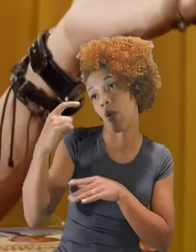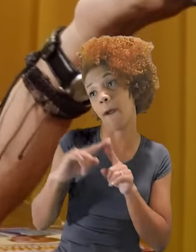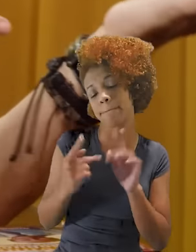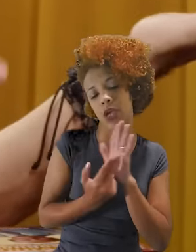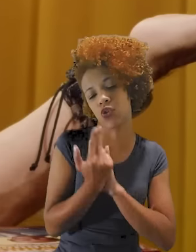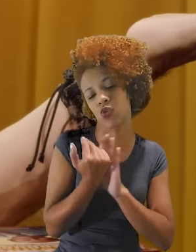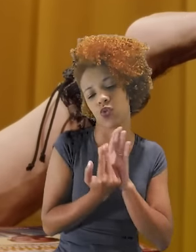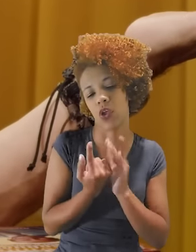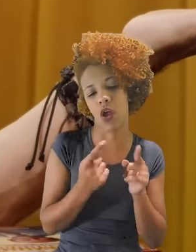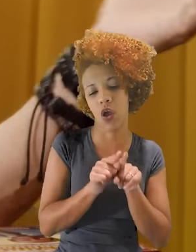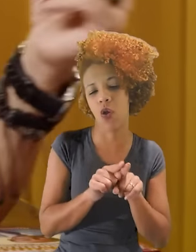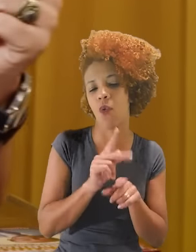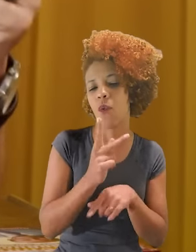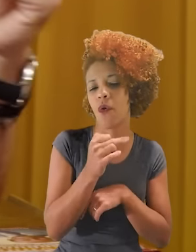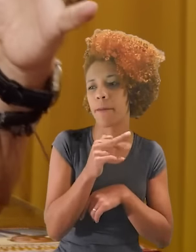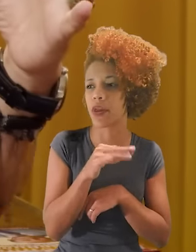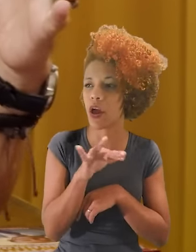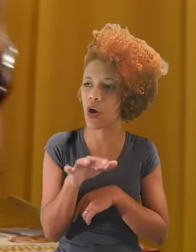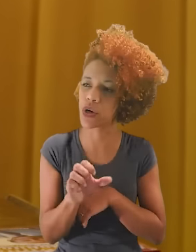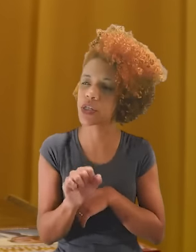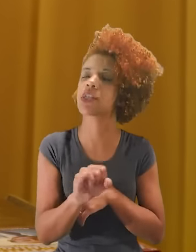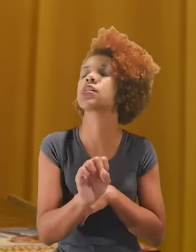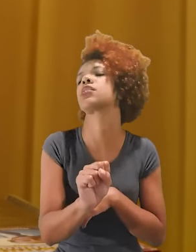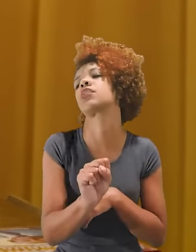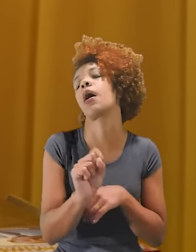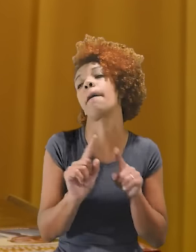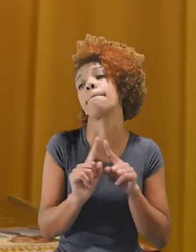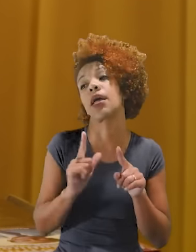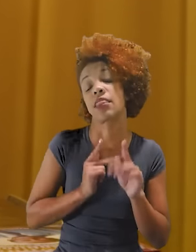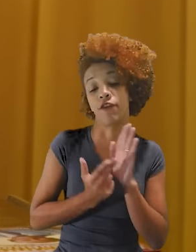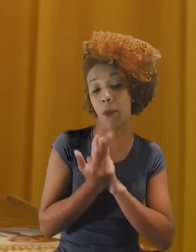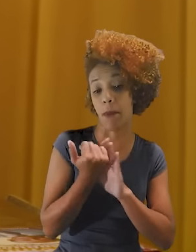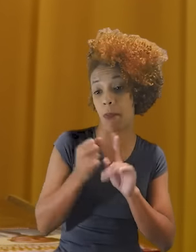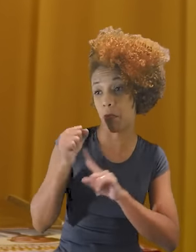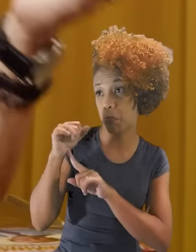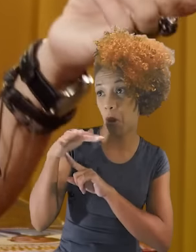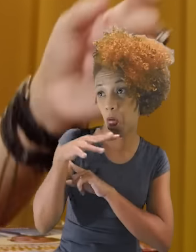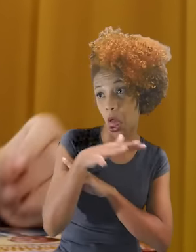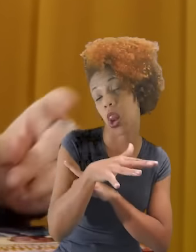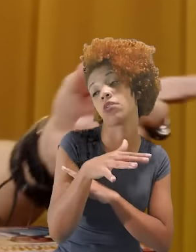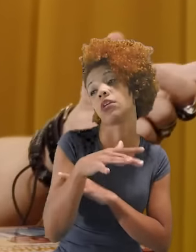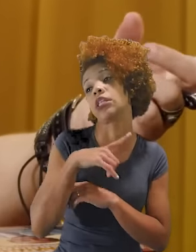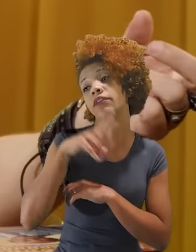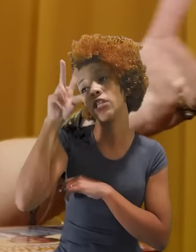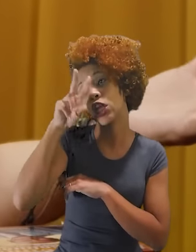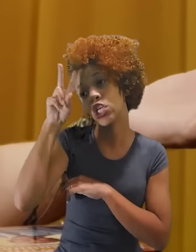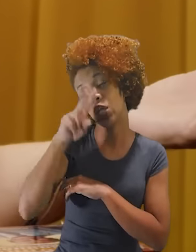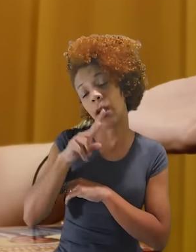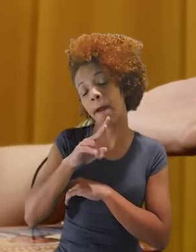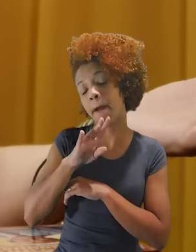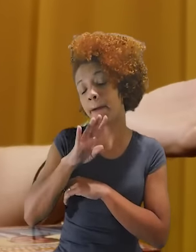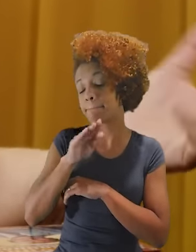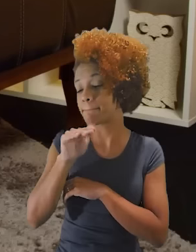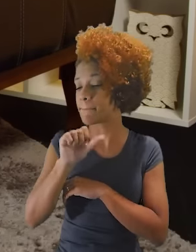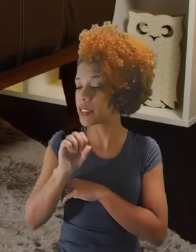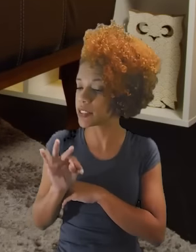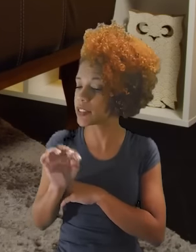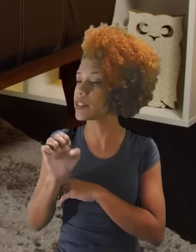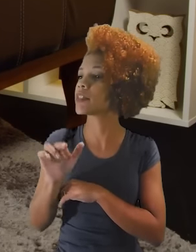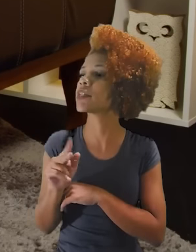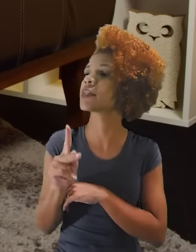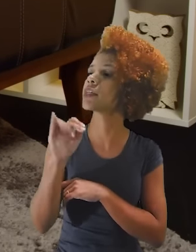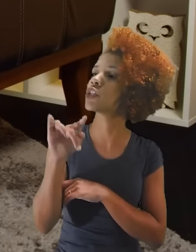o rabisco é do Ub Arix. Eles fizeram esse desenho bombou, explodiu. Eles se baseavam muito nas histórias do Buster Keaton. Sim. Então, puta,